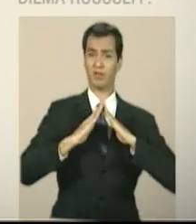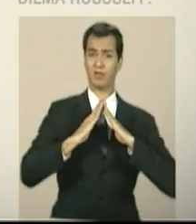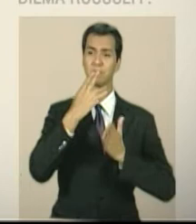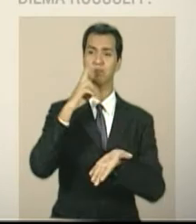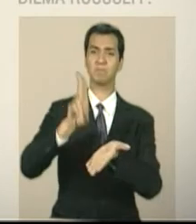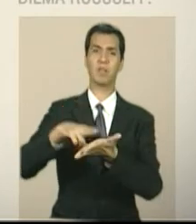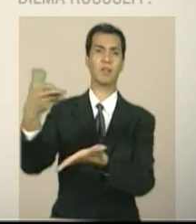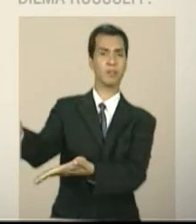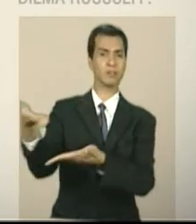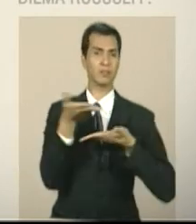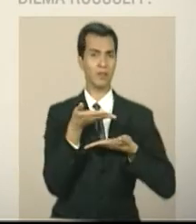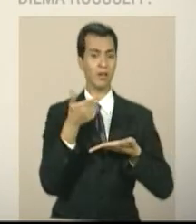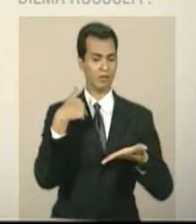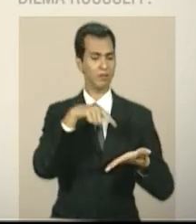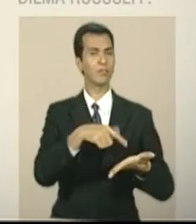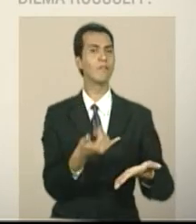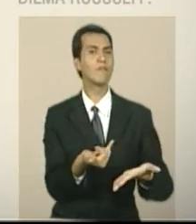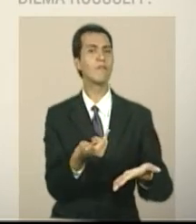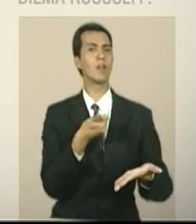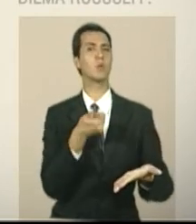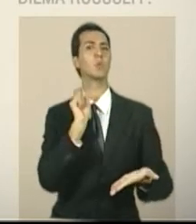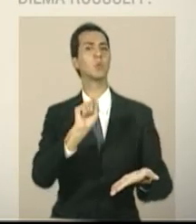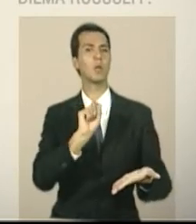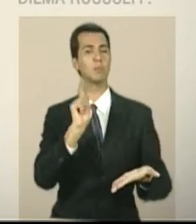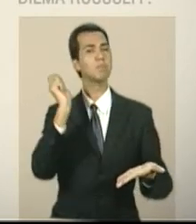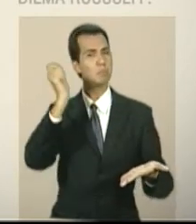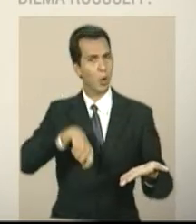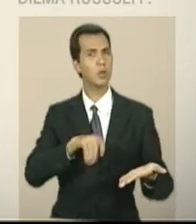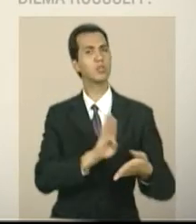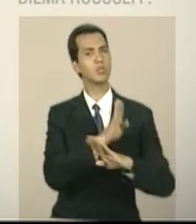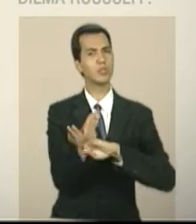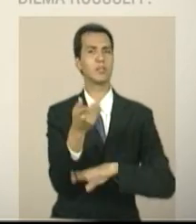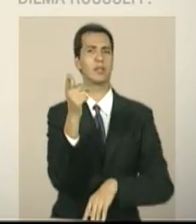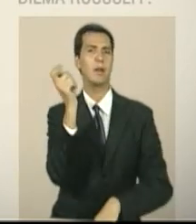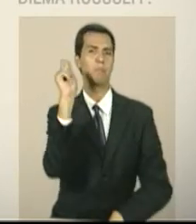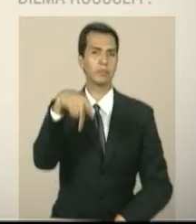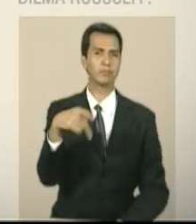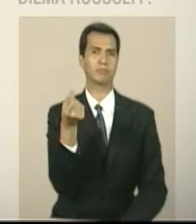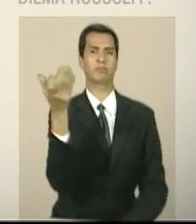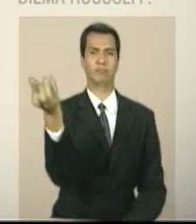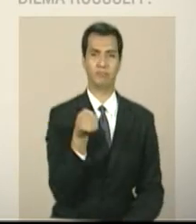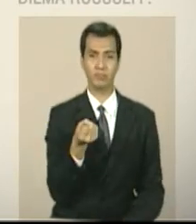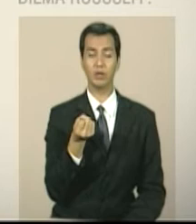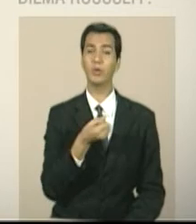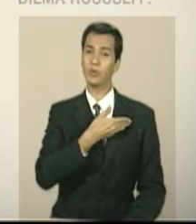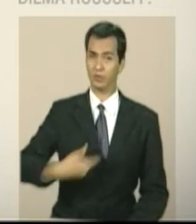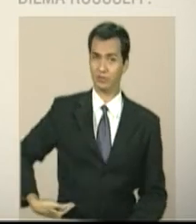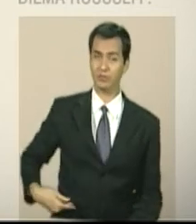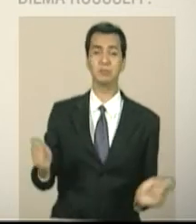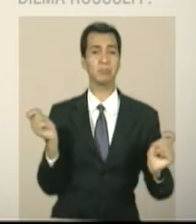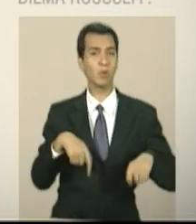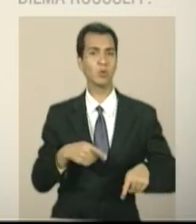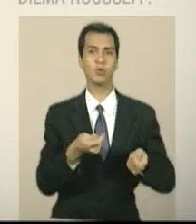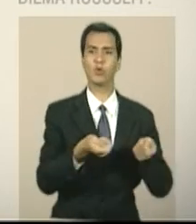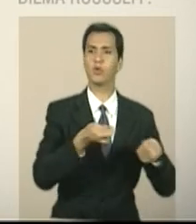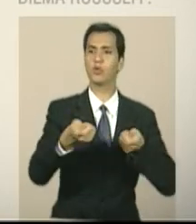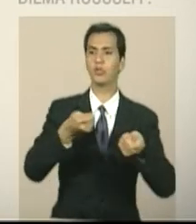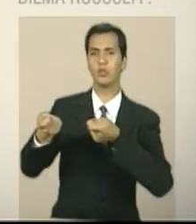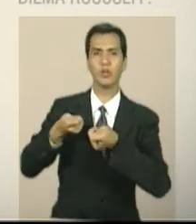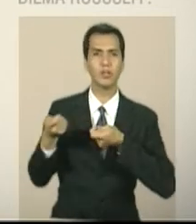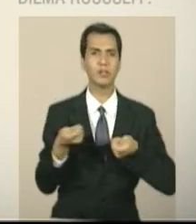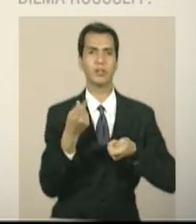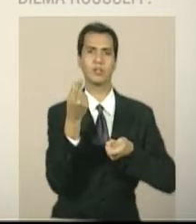informando que ele pode já pleitear o seu benefício isso é bom para o governo que consegue controlar melhor